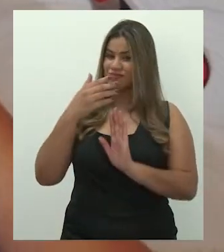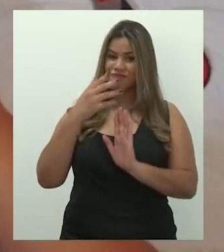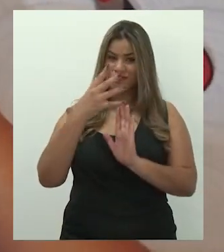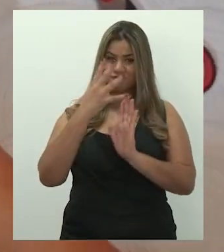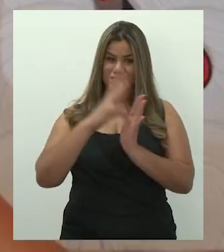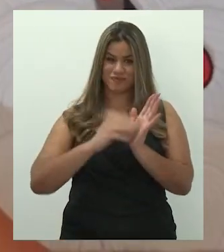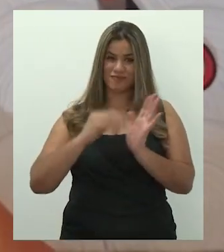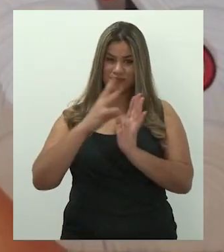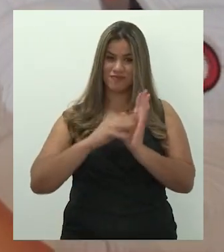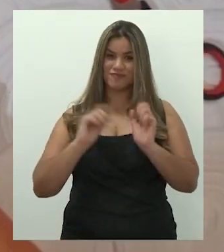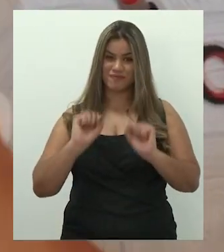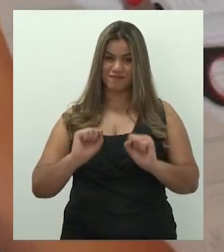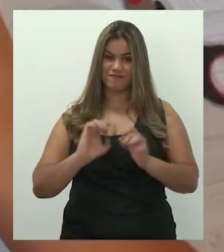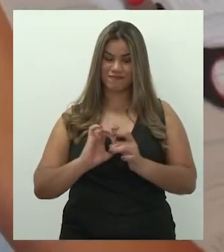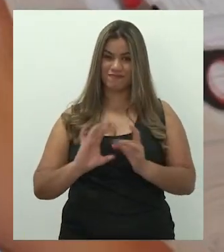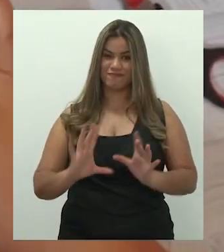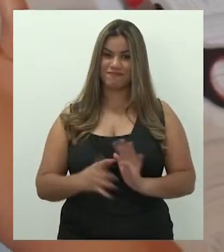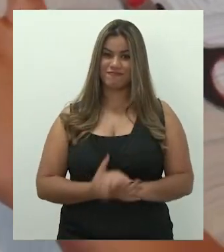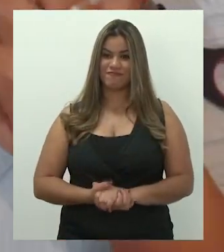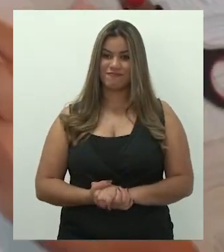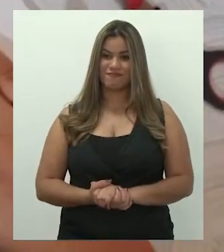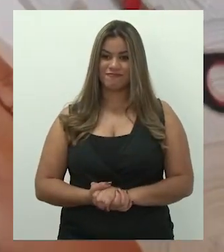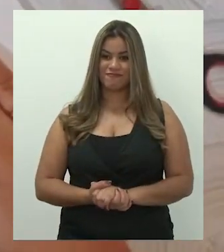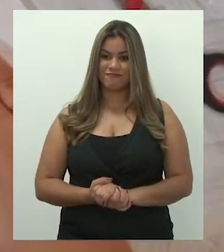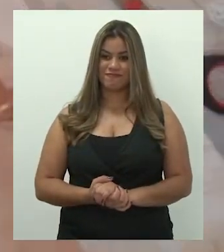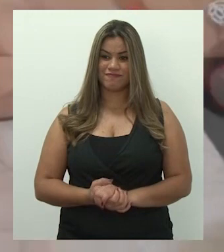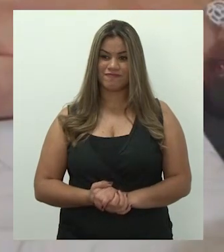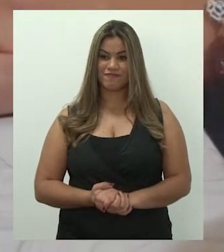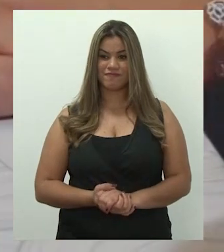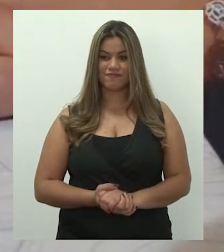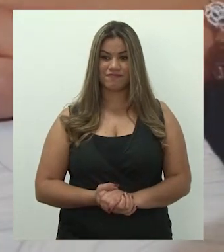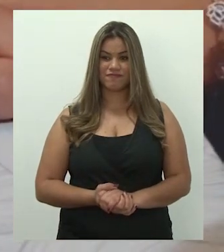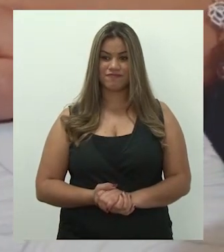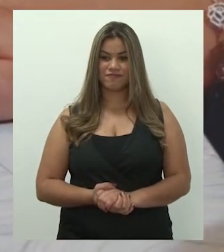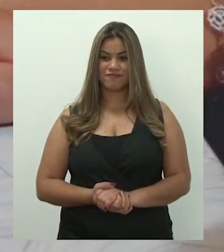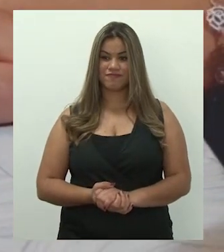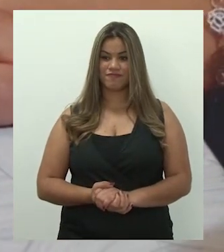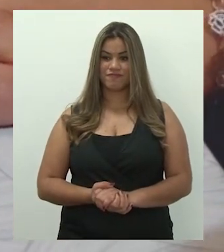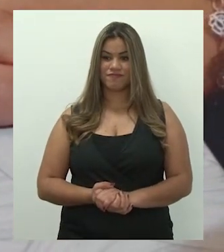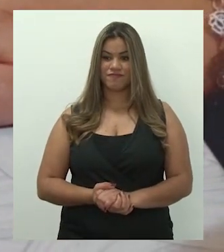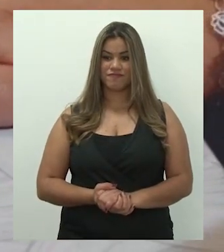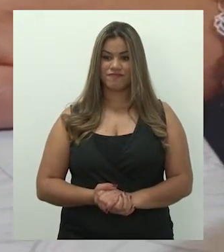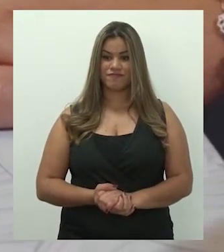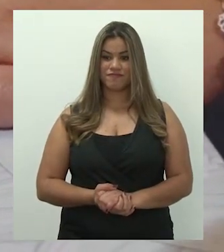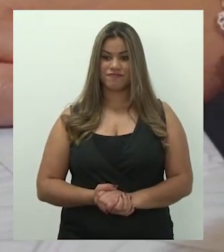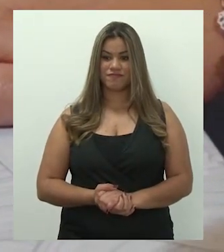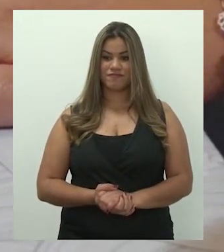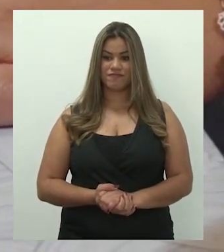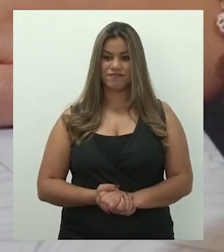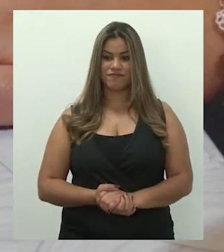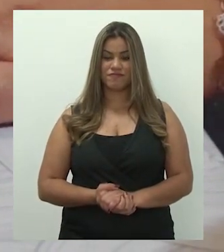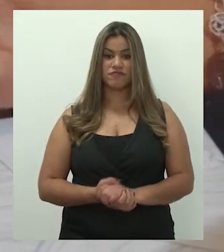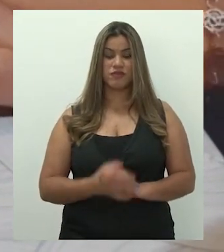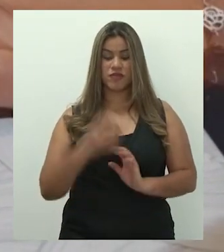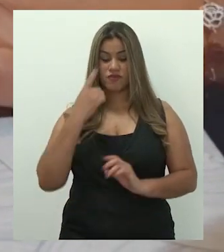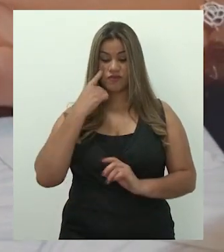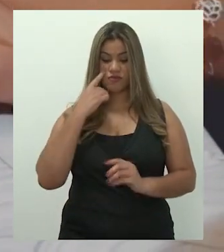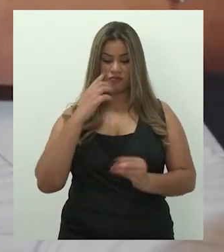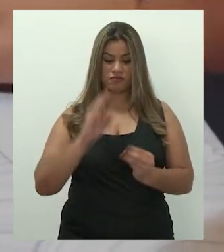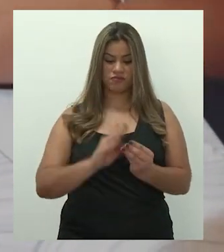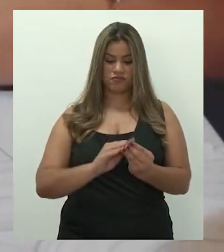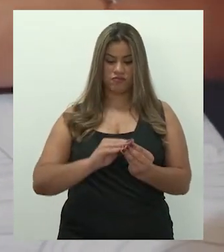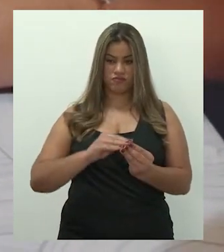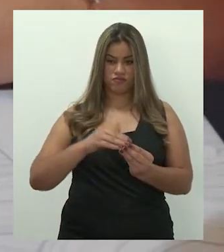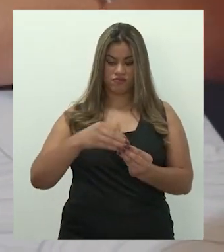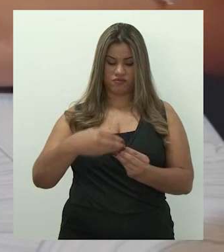figura. Então, vai voltar para o outro lado. Você escolhe um lado para abrir, volte